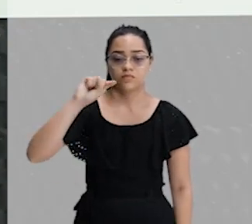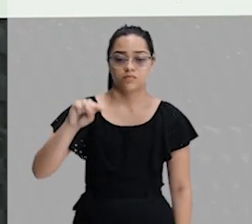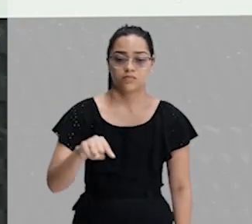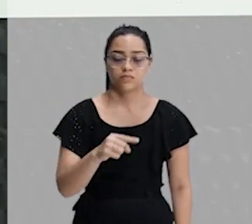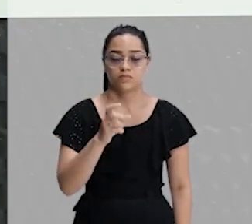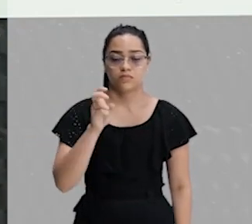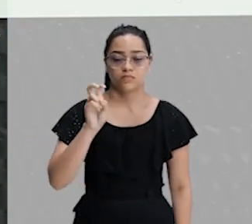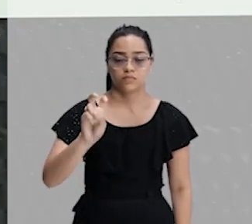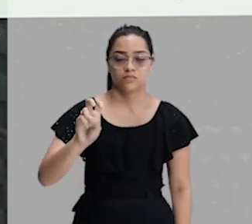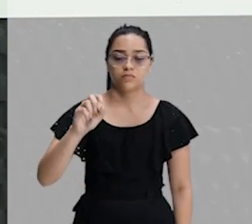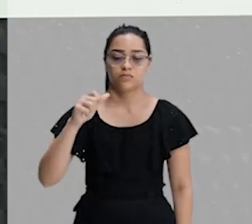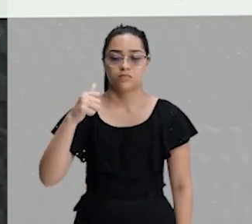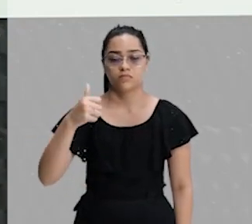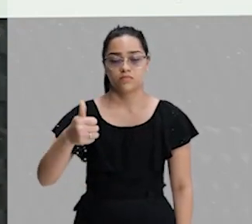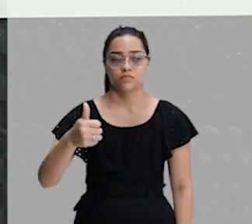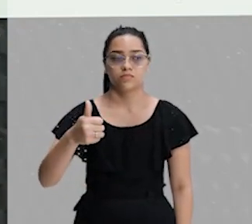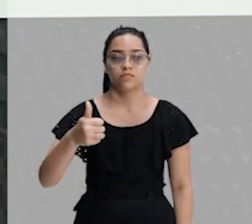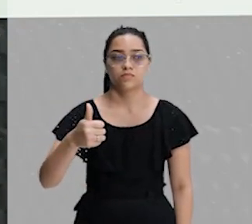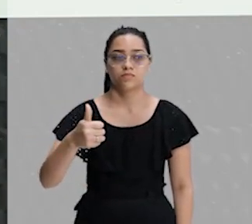538,51